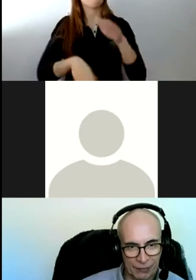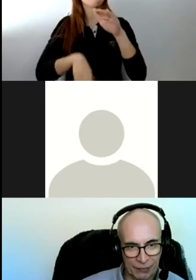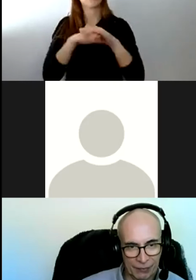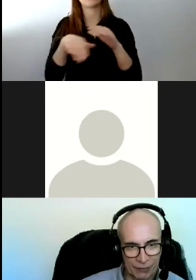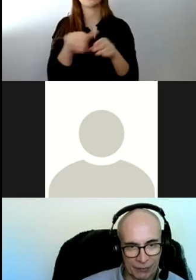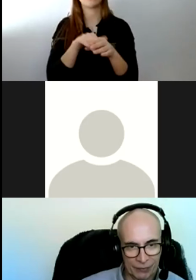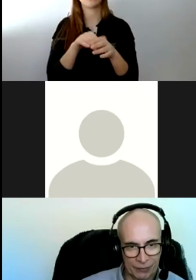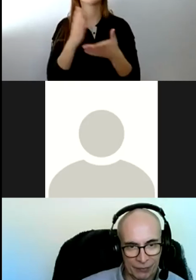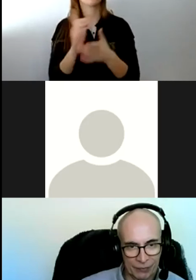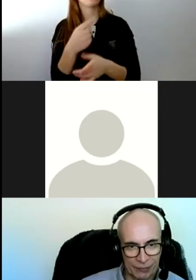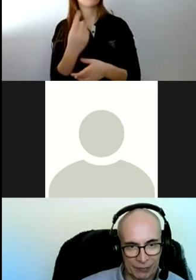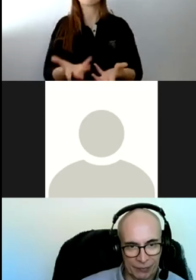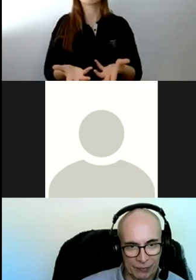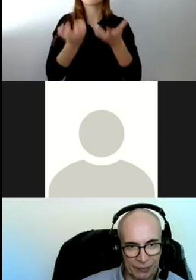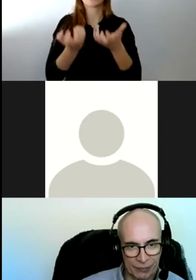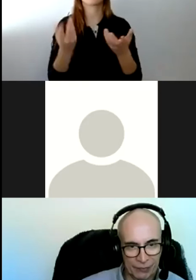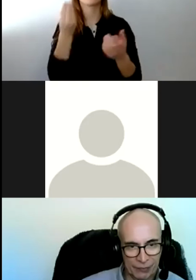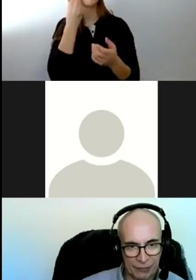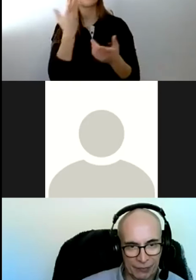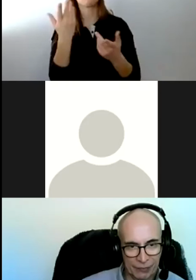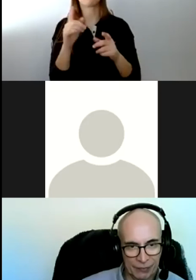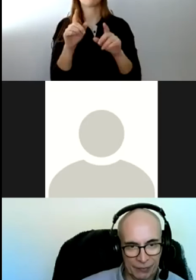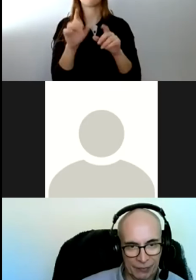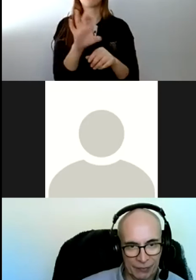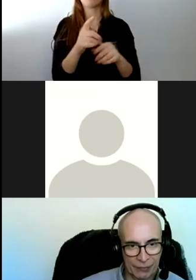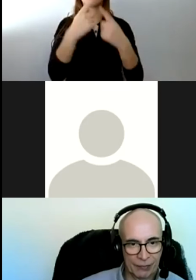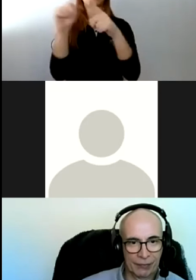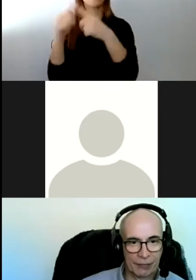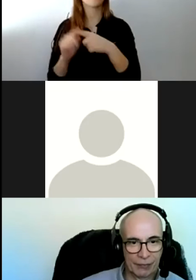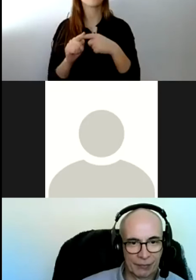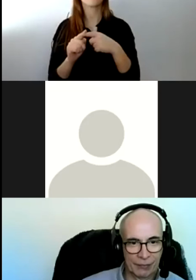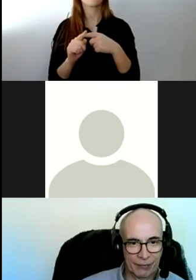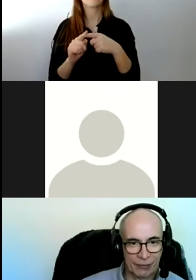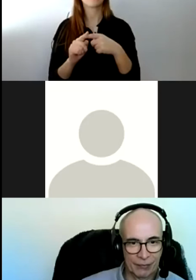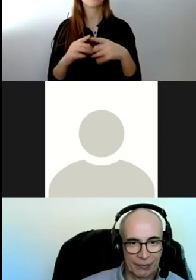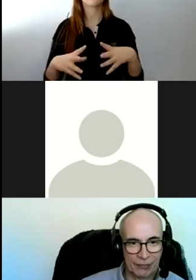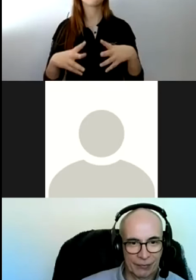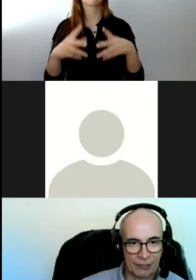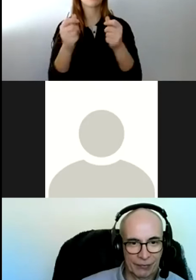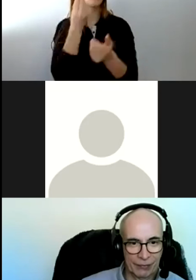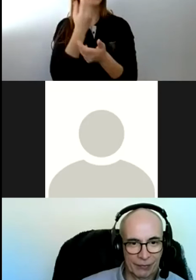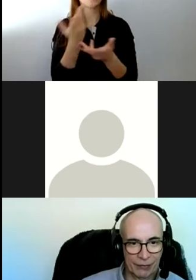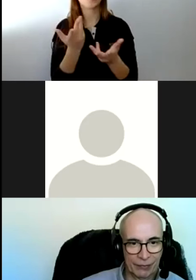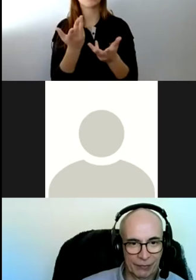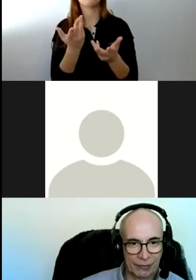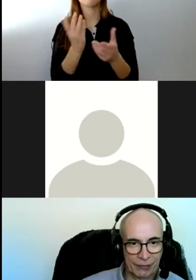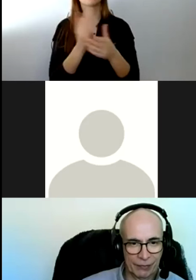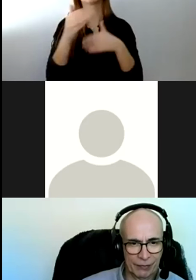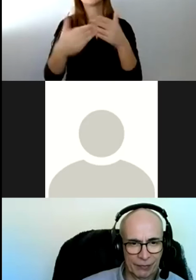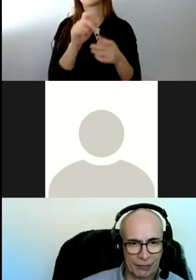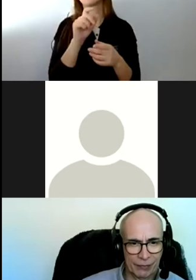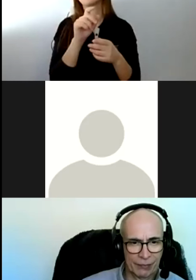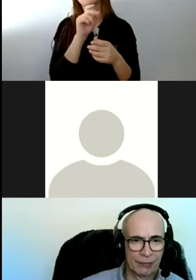que ambicionamos vive da diversidade e cresce e desenvolve-se no processo das respostas para